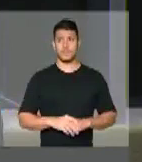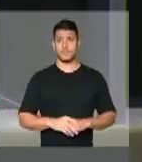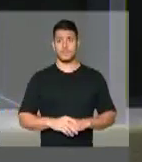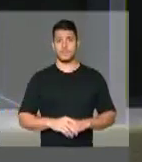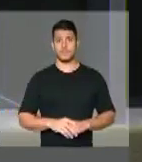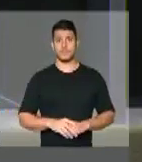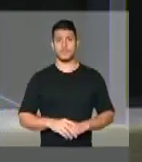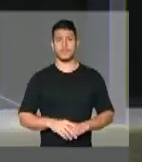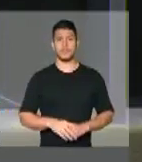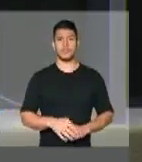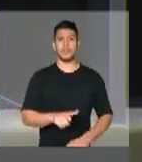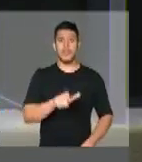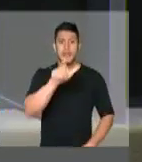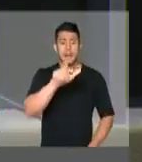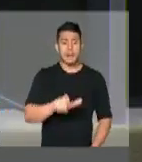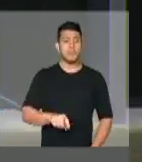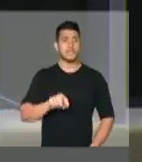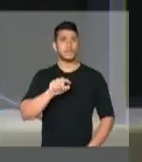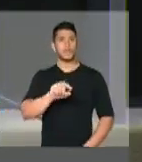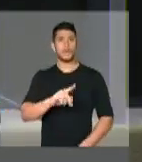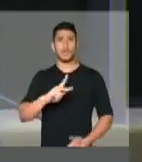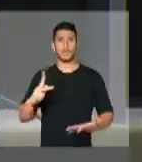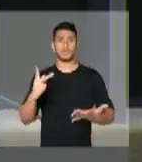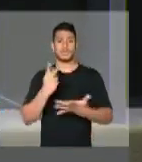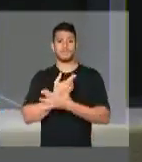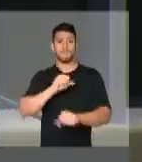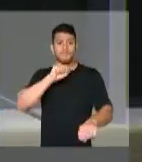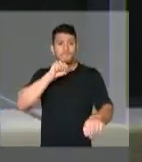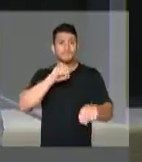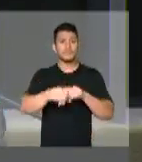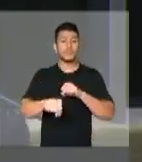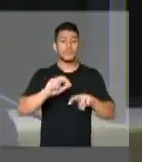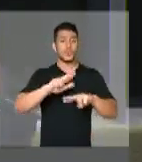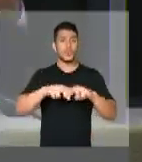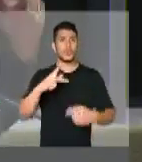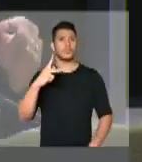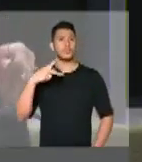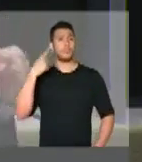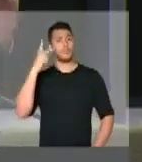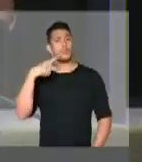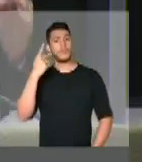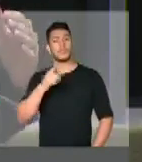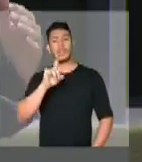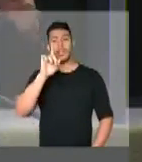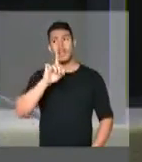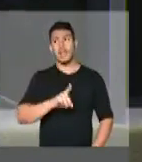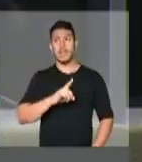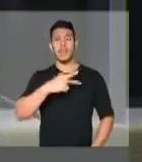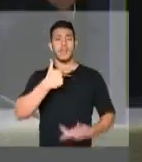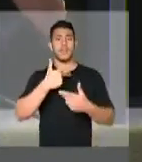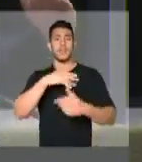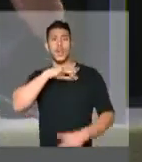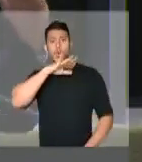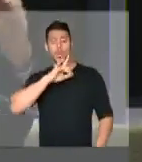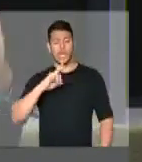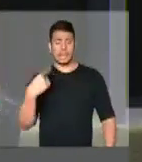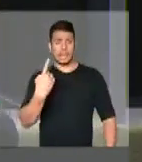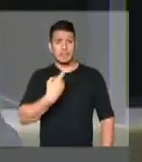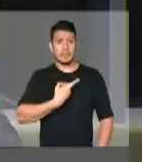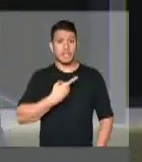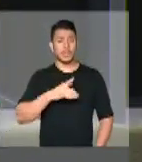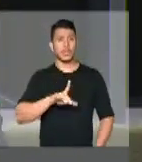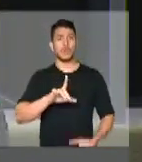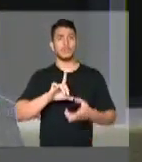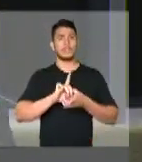Uma pessoa brutalmente assassinada por uma razão política fere a democracia, que atinge a todos